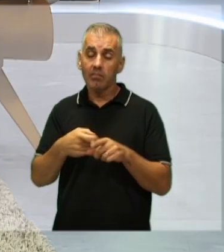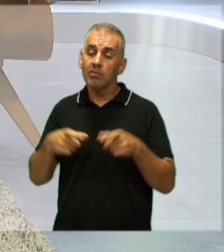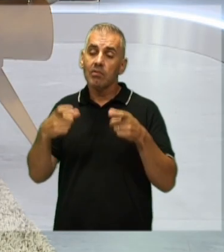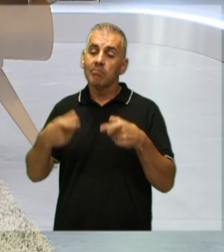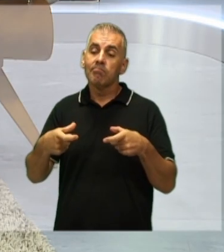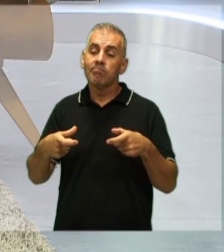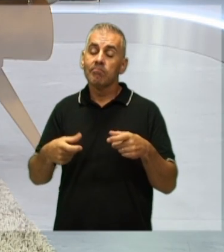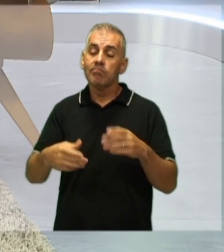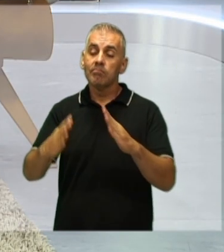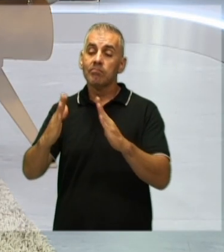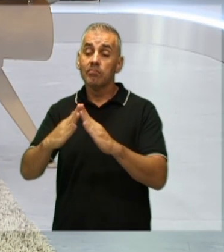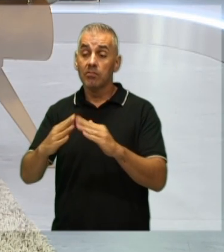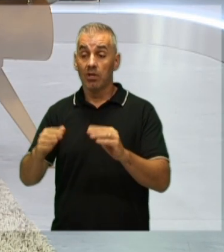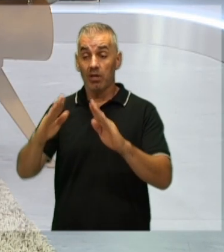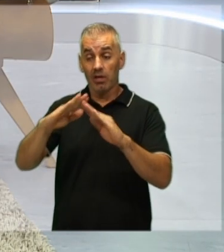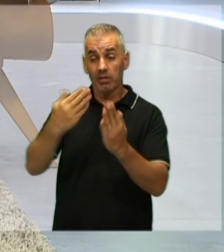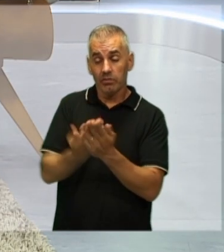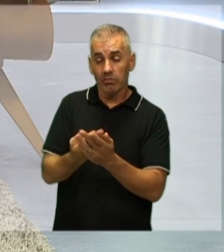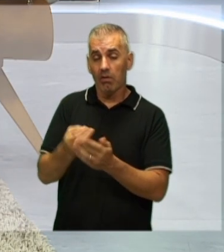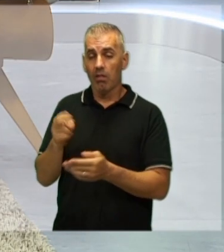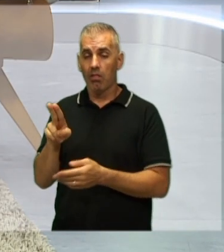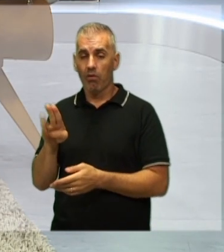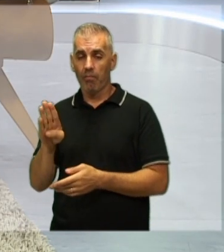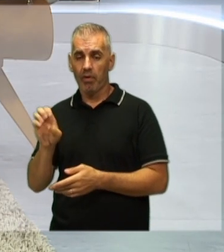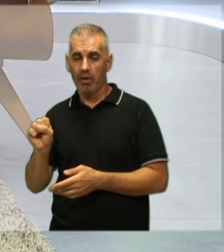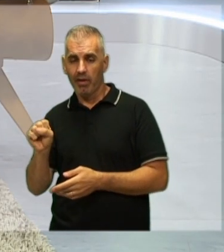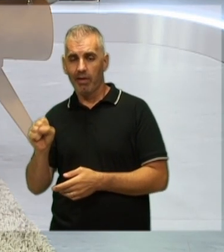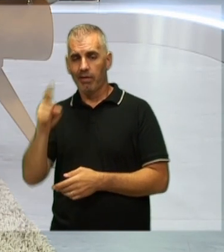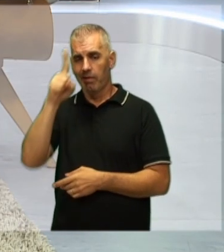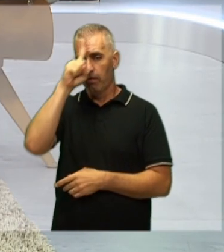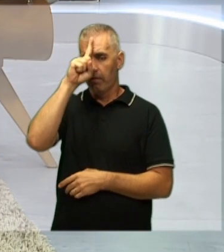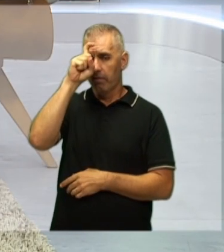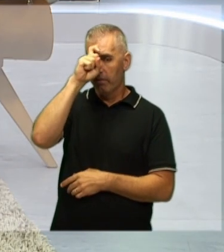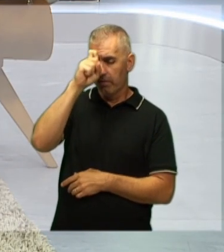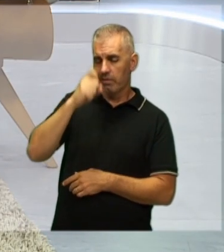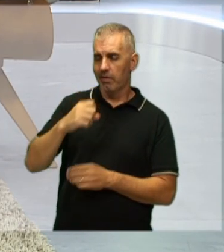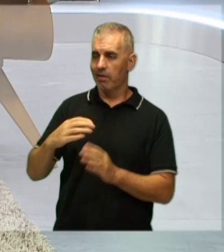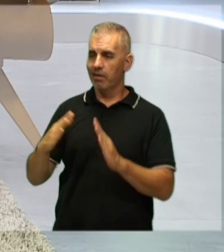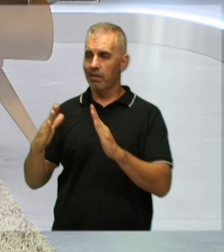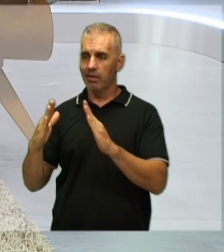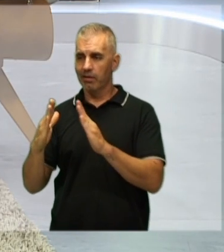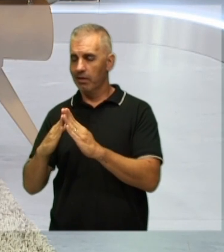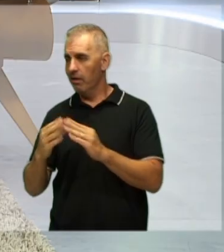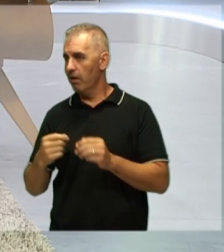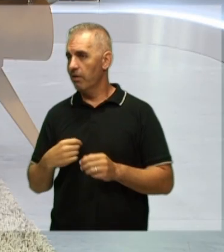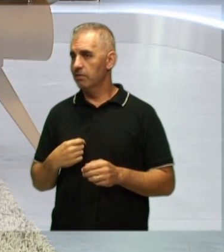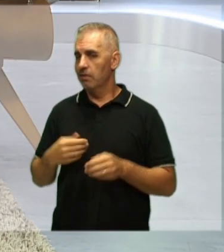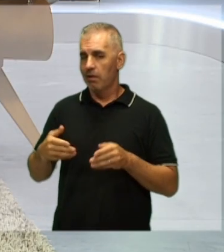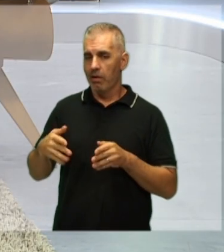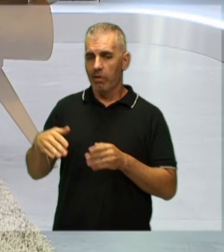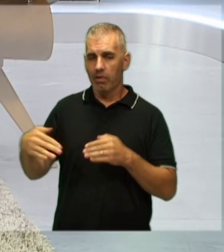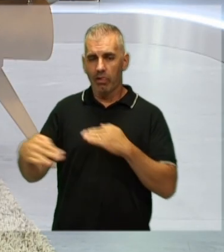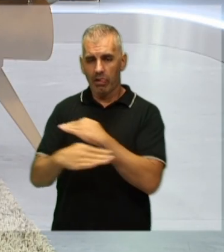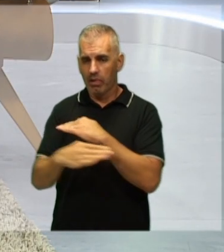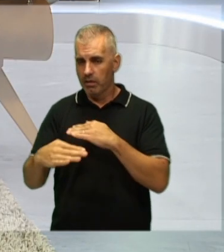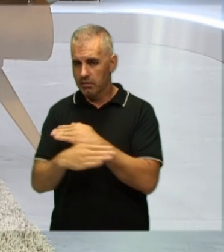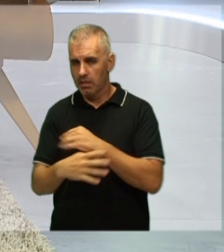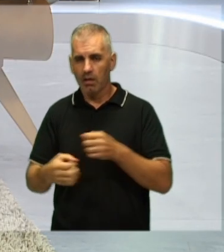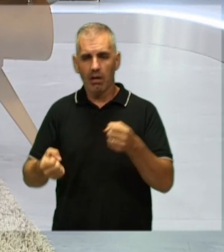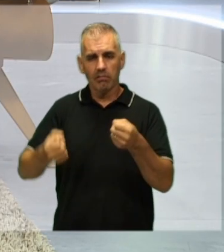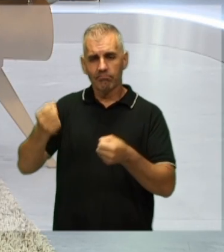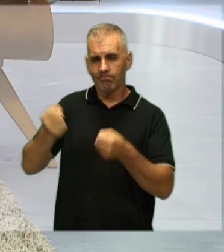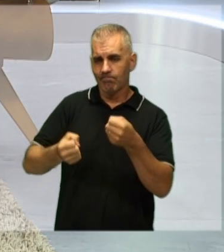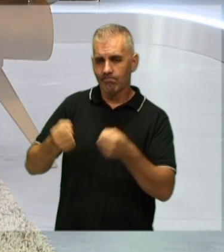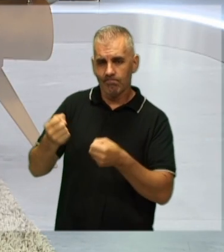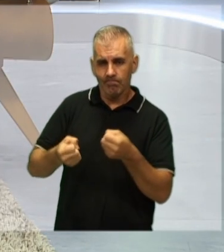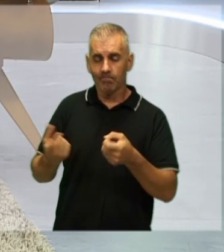pessoal? É escola, é UBS, é hospital, é moradia, é estrada, é mais carro na estrada. Então, a